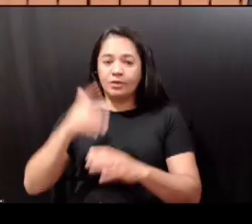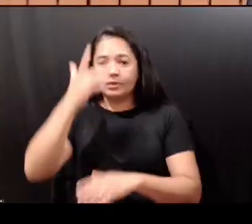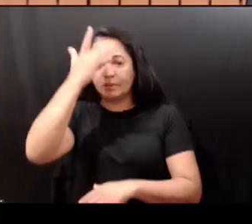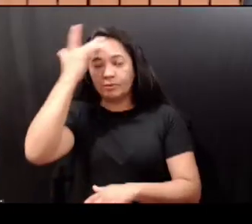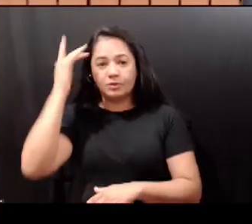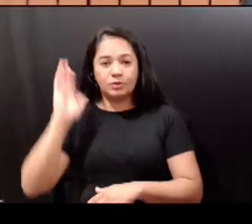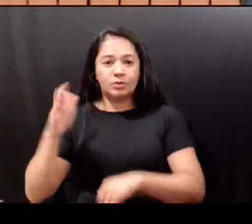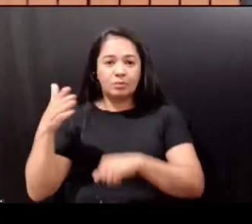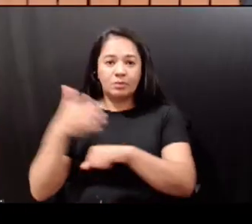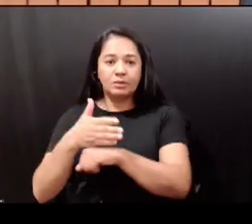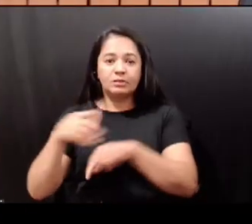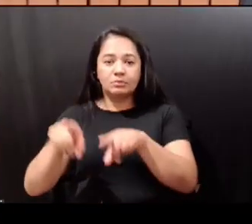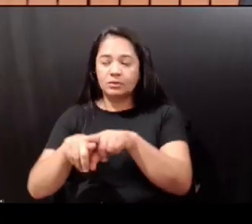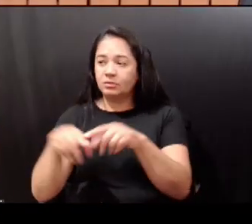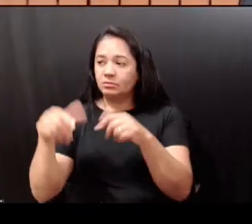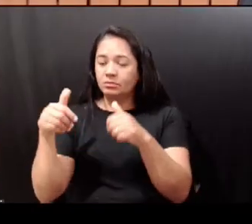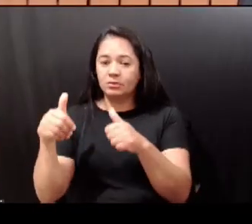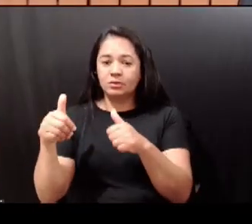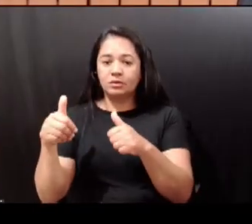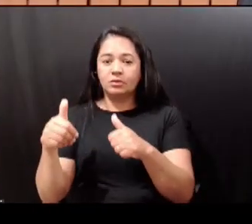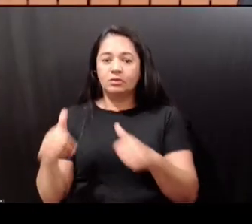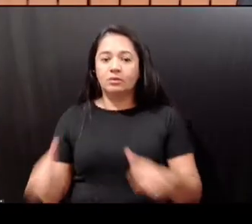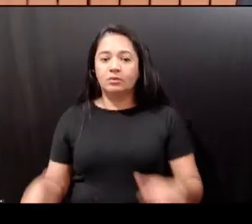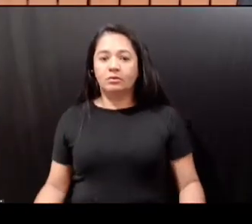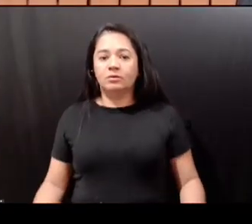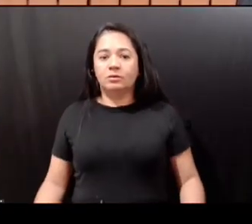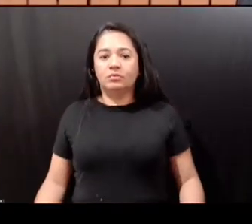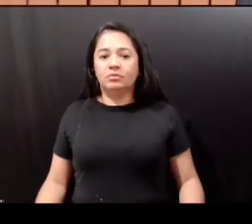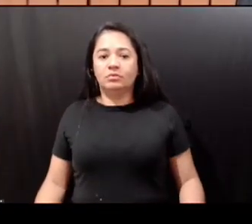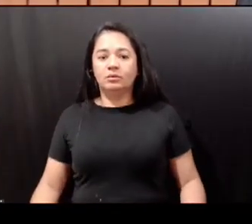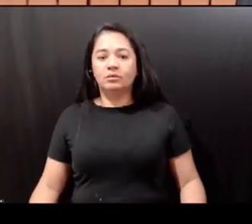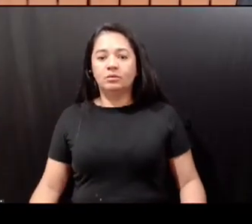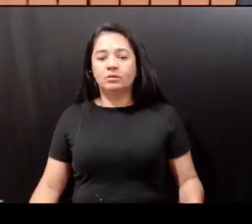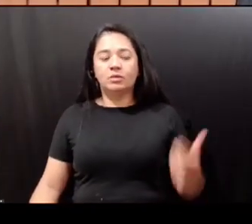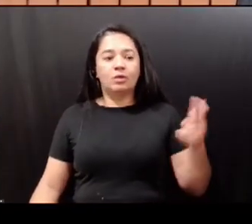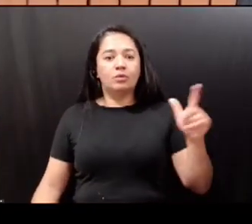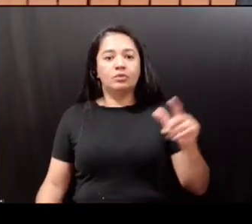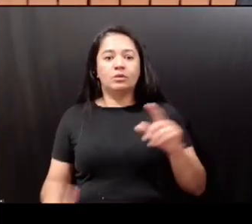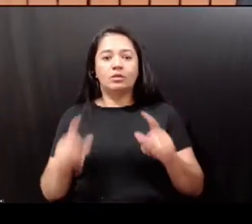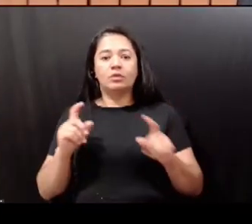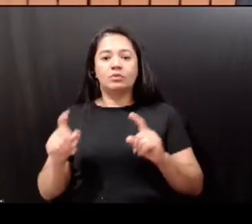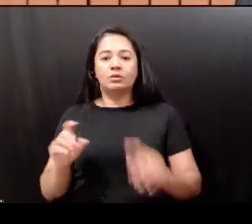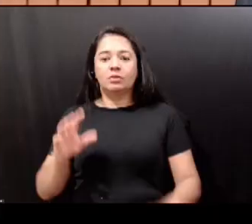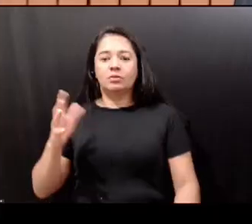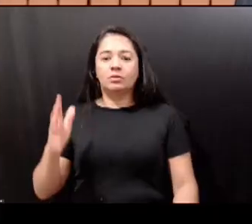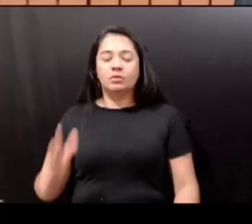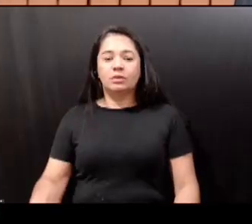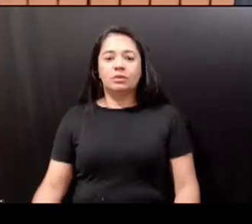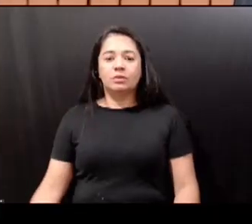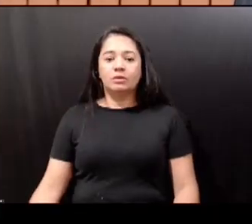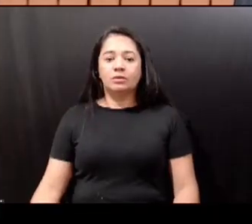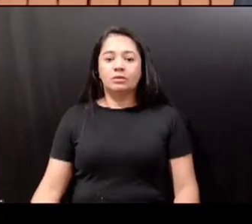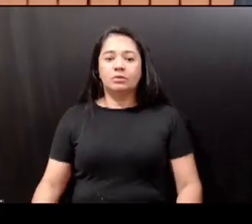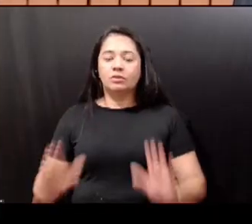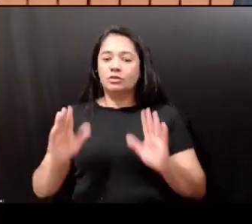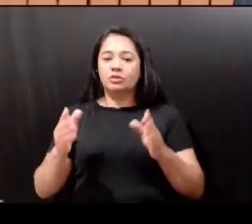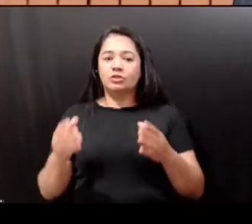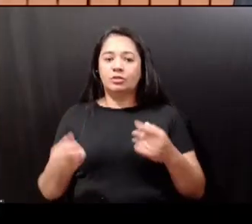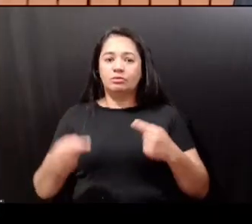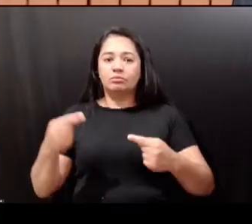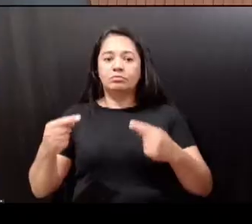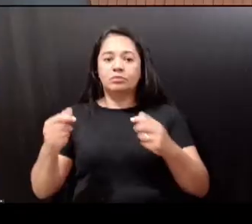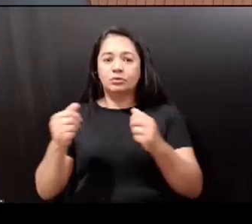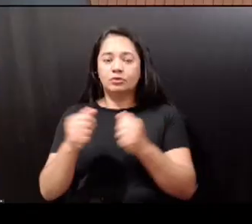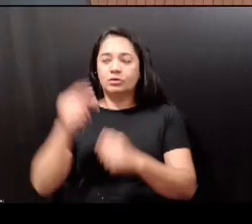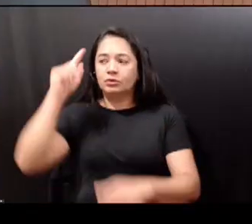da votação da próxima reunião que nós vamos ter mensal. e já fazemos o debate nesse dia. O que vocês acham?